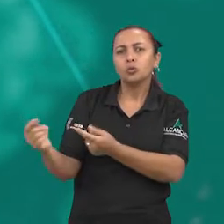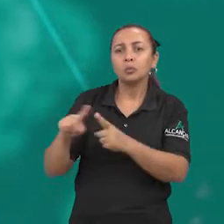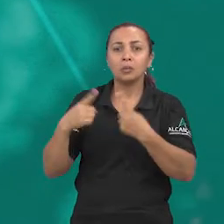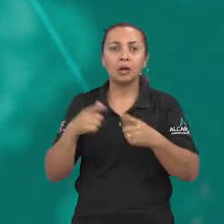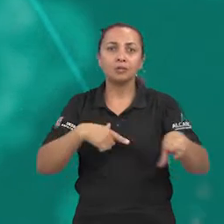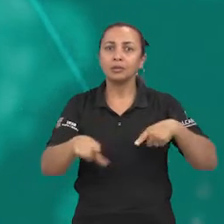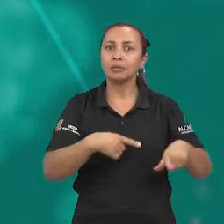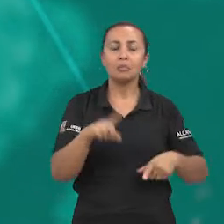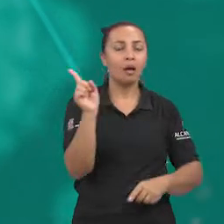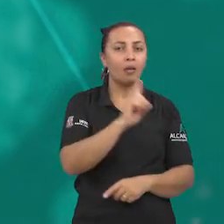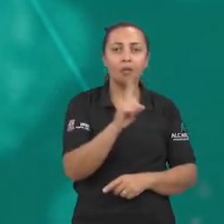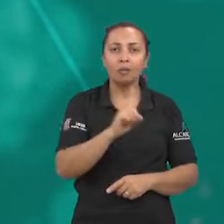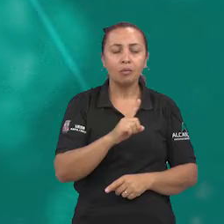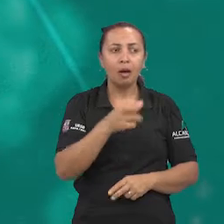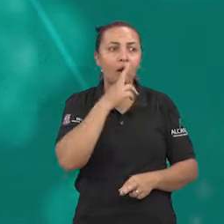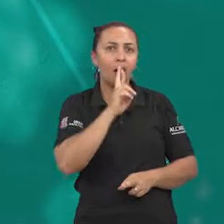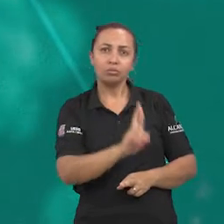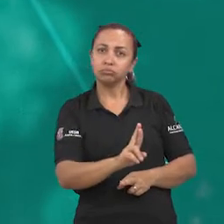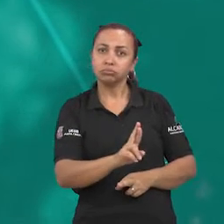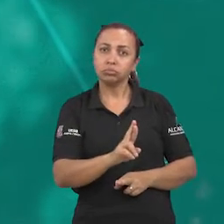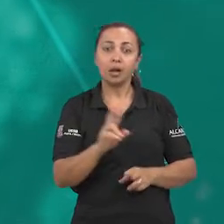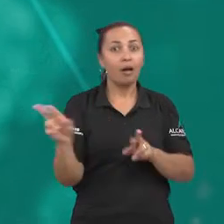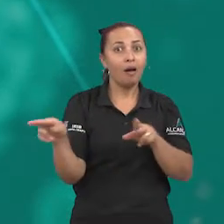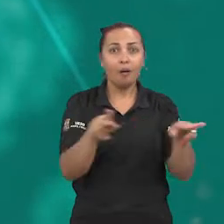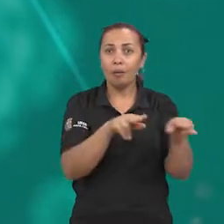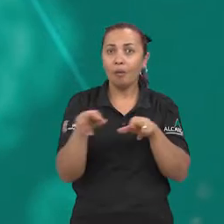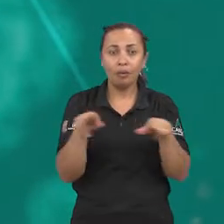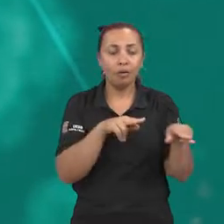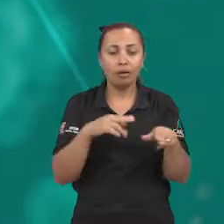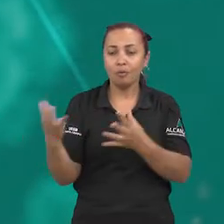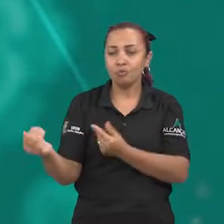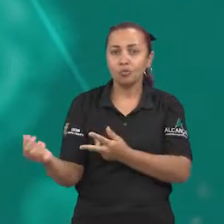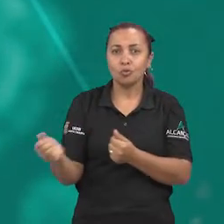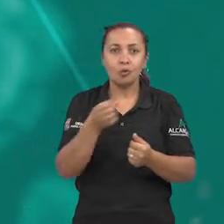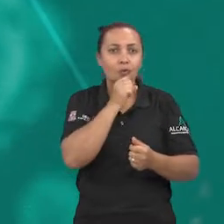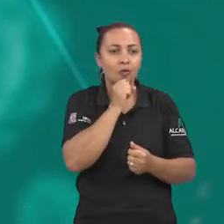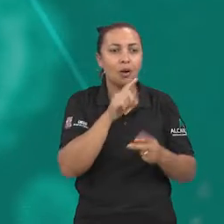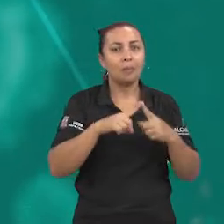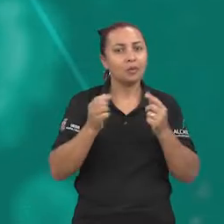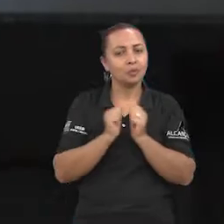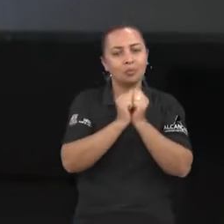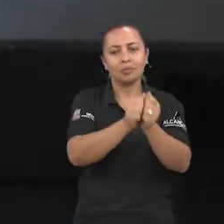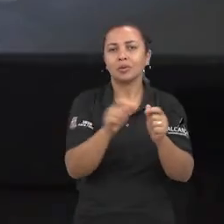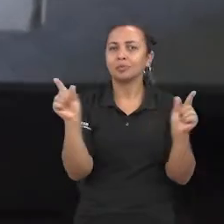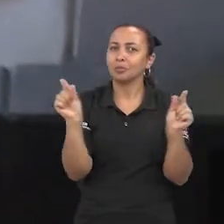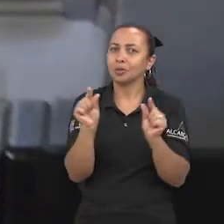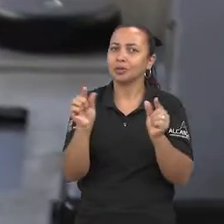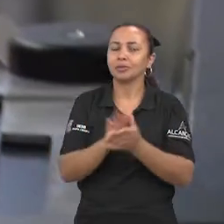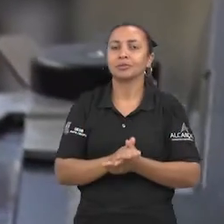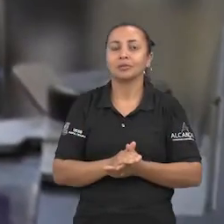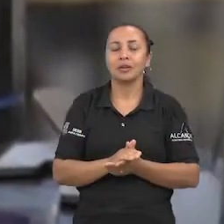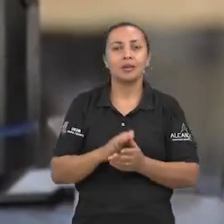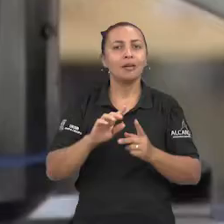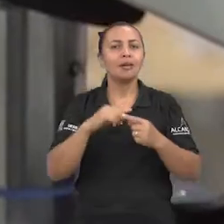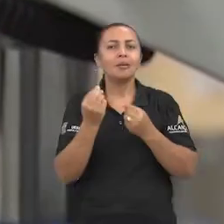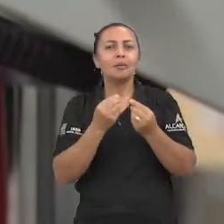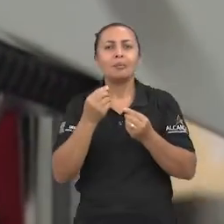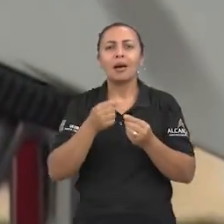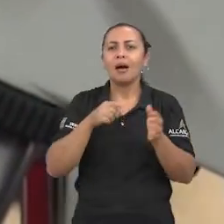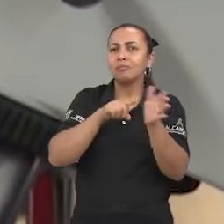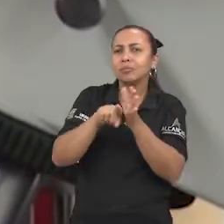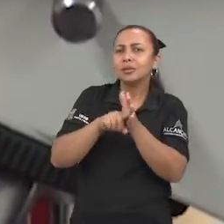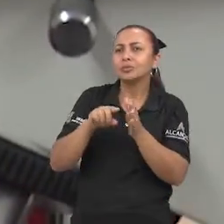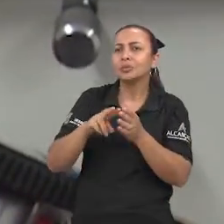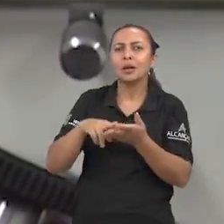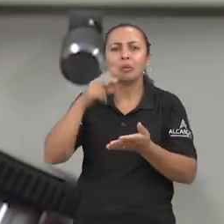ela foi igual. Porém, o acompanhamento foi pequeno. E por que a hipótese que levantamos não foi confirmada? Porque nós pensamos que esse tempo